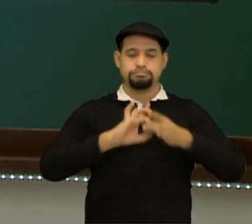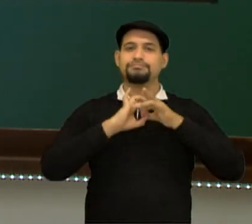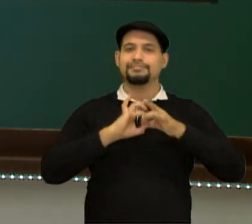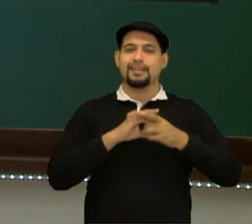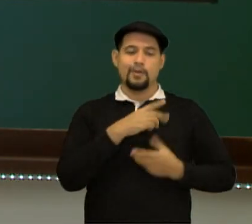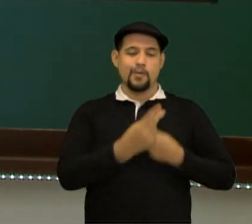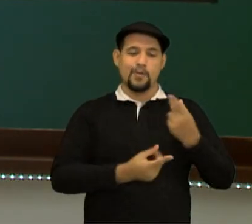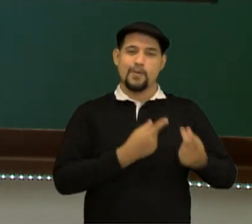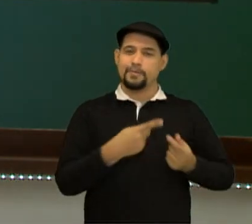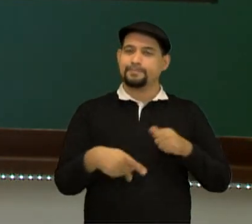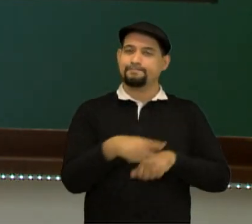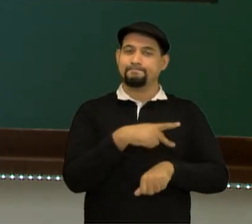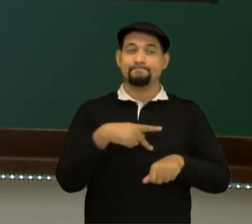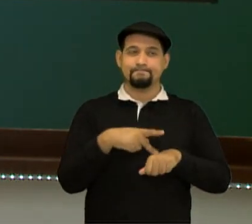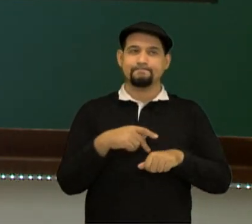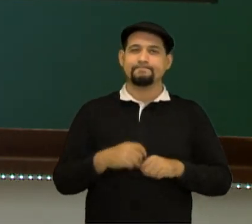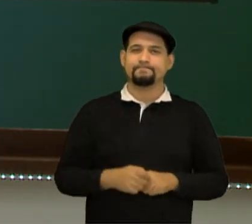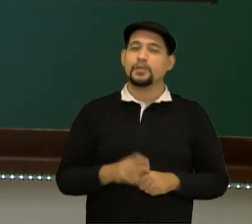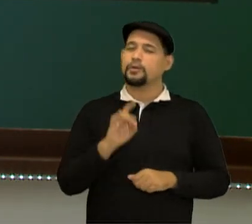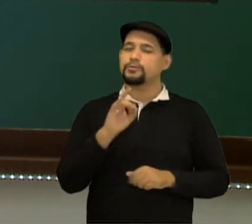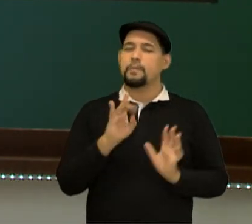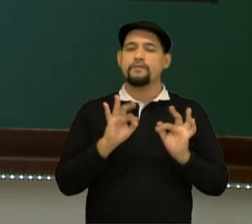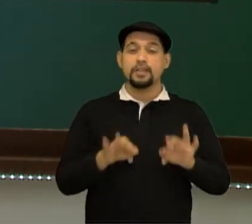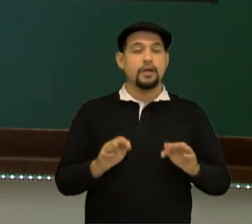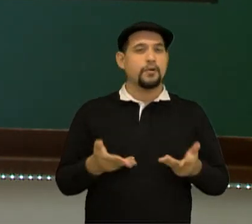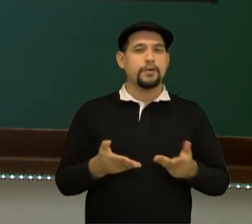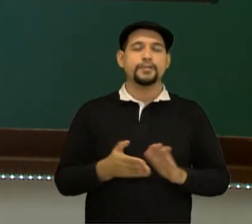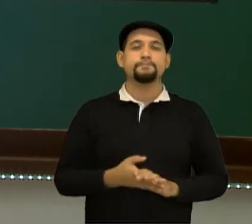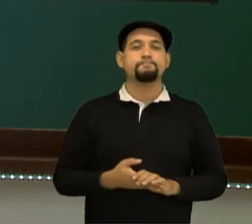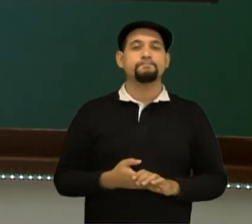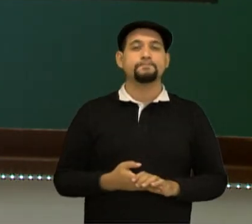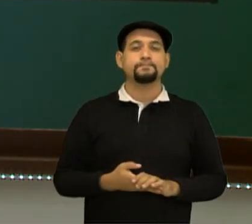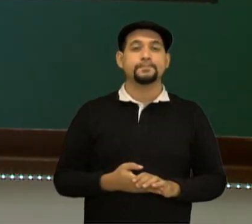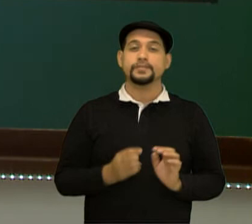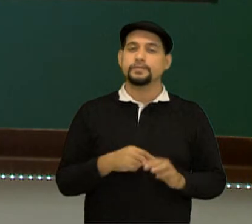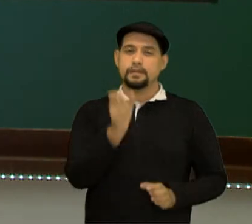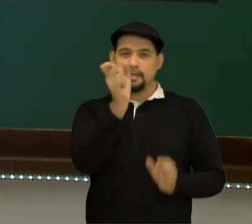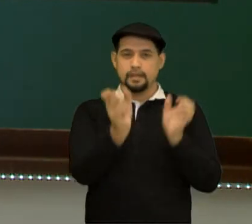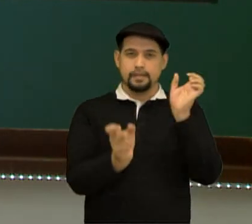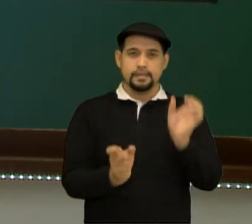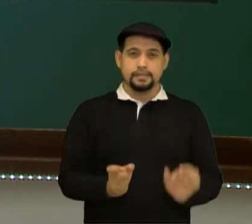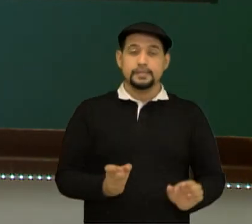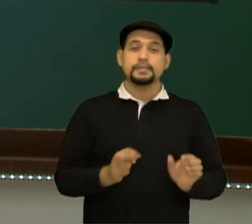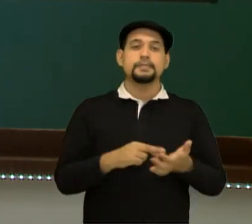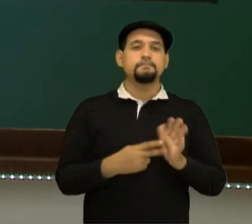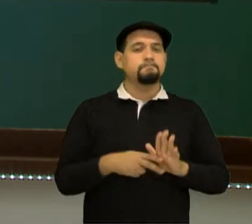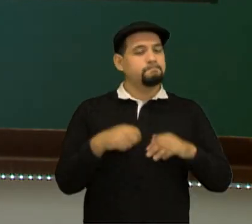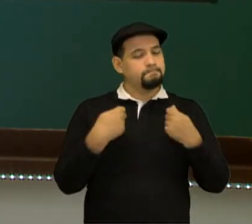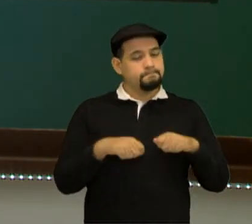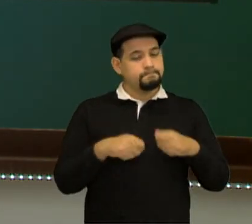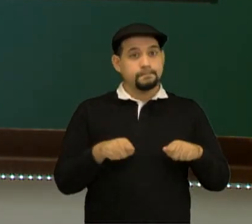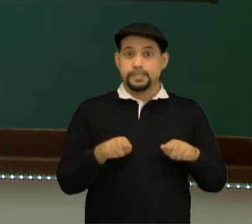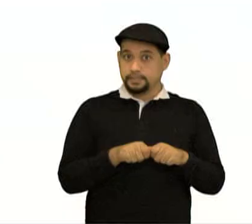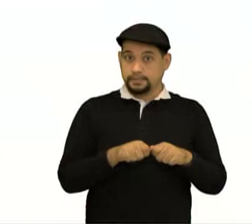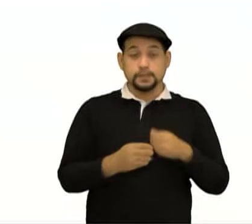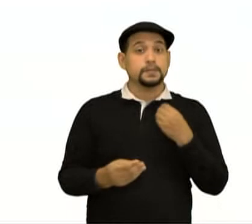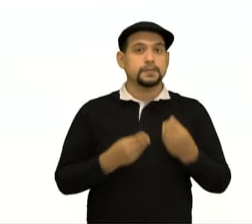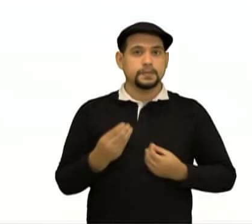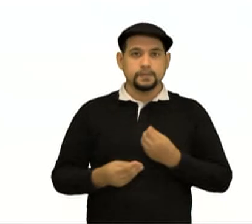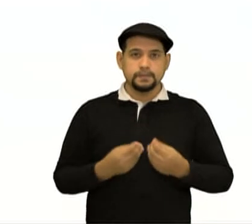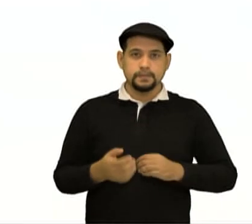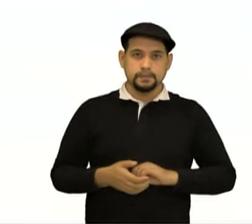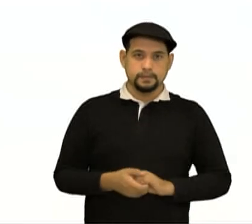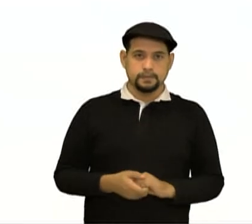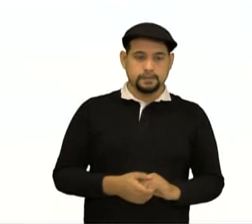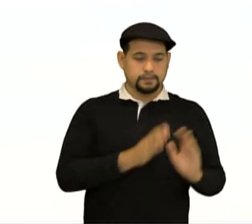Econômica entre os países membros A gente fechar vamos mais uma caracterização que você deve fazer o seguinte